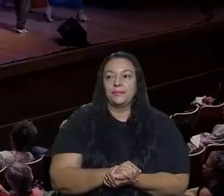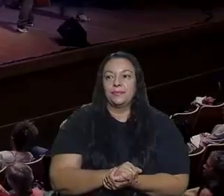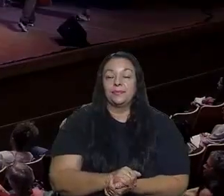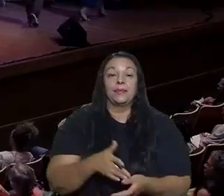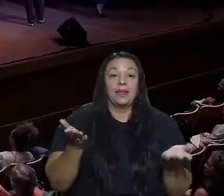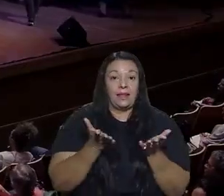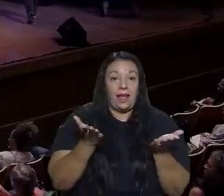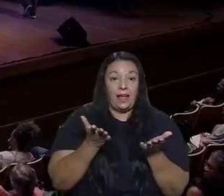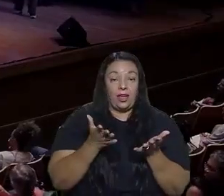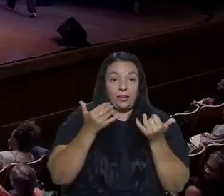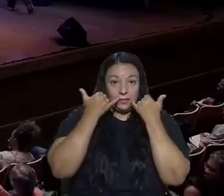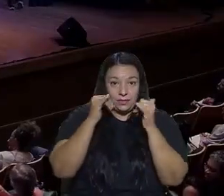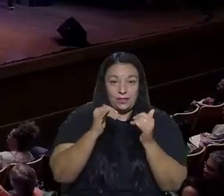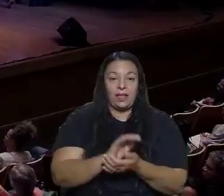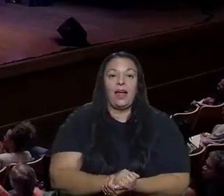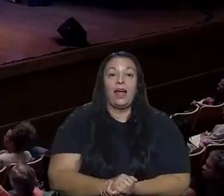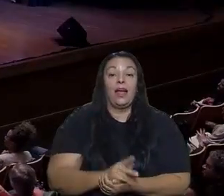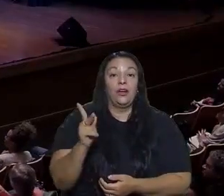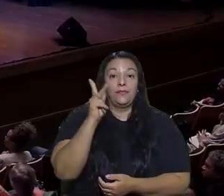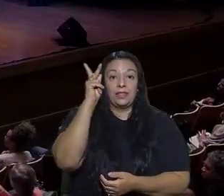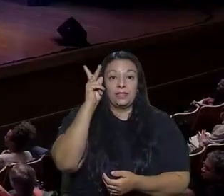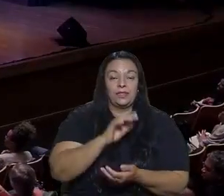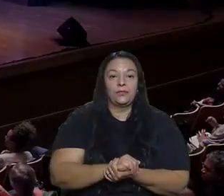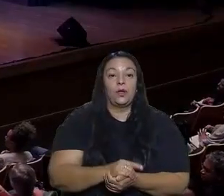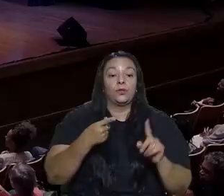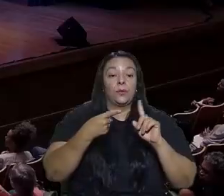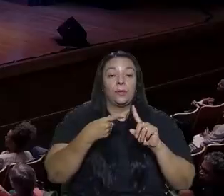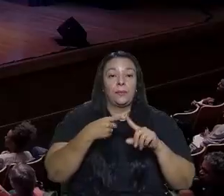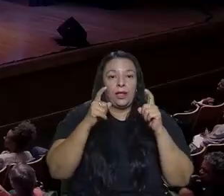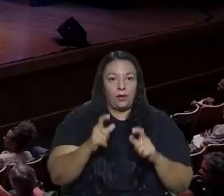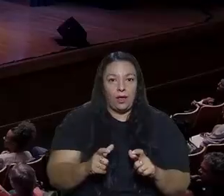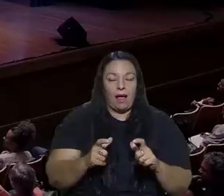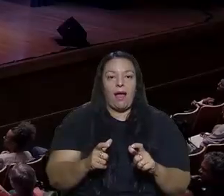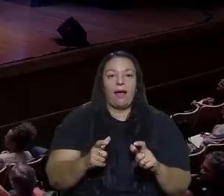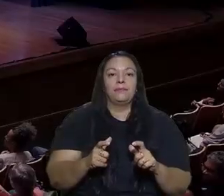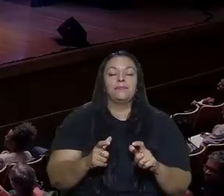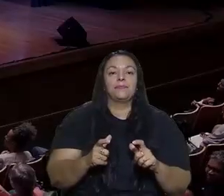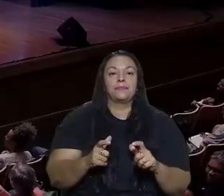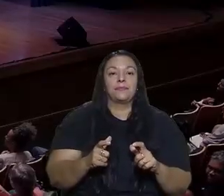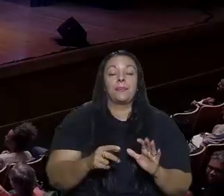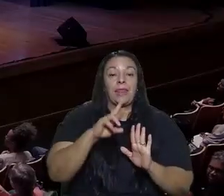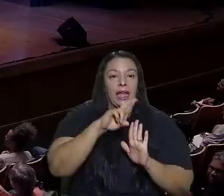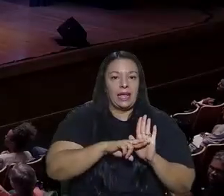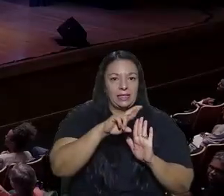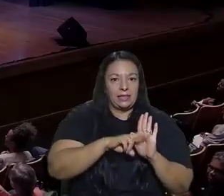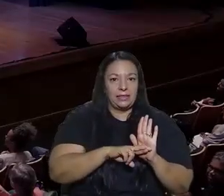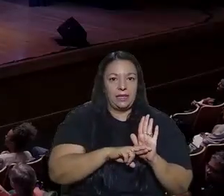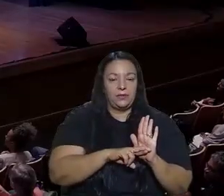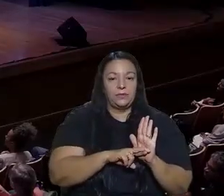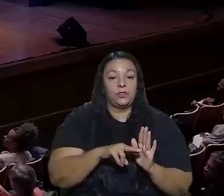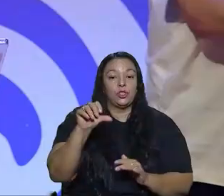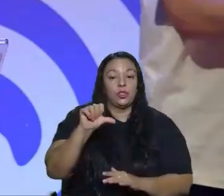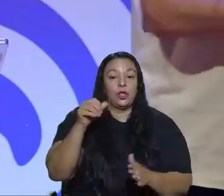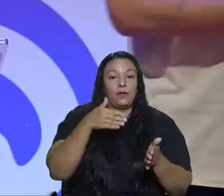E agora vamos anunciar o vencedor do primeiro lugar na categoria de redação de